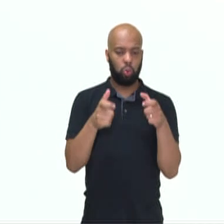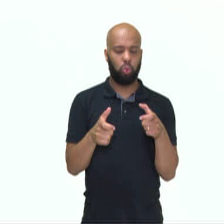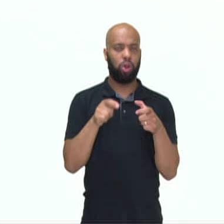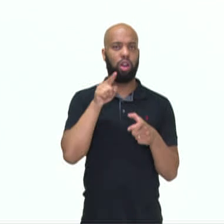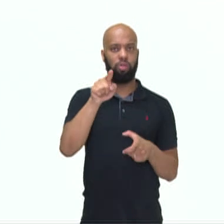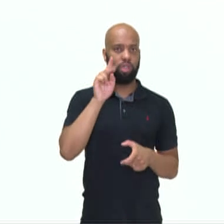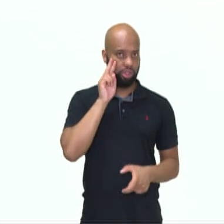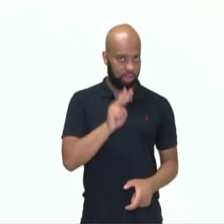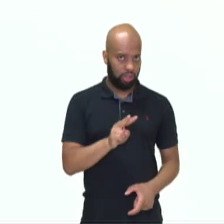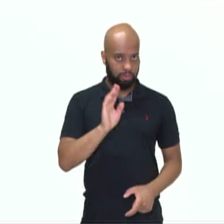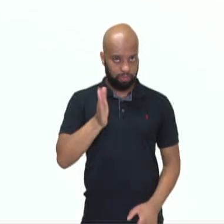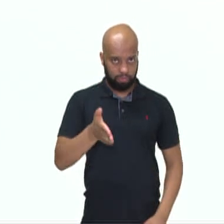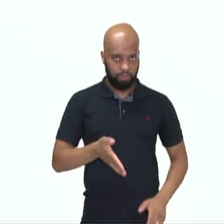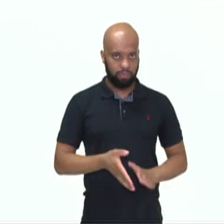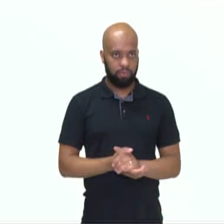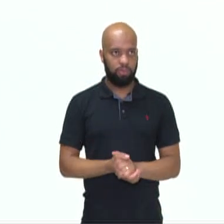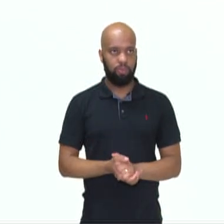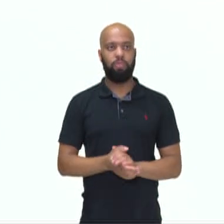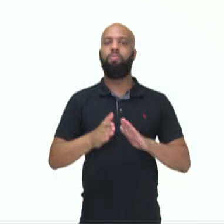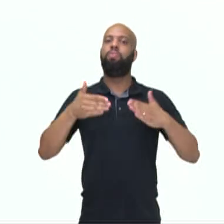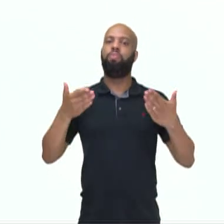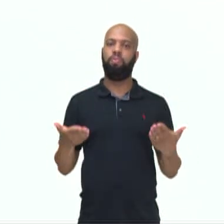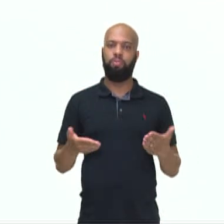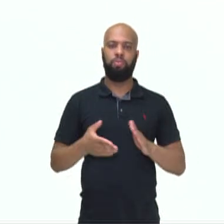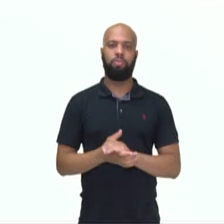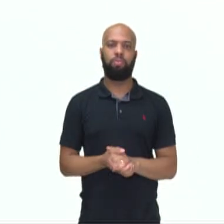tenha visto? Pois bem,